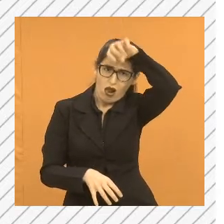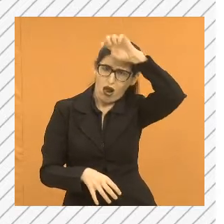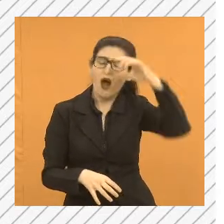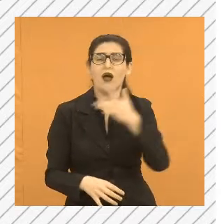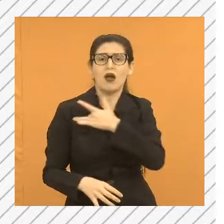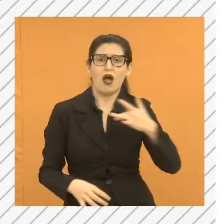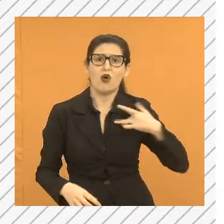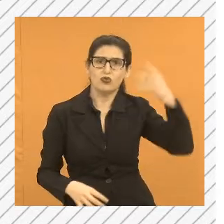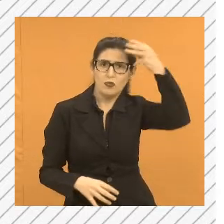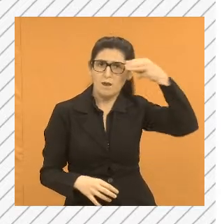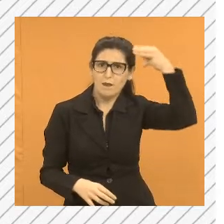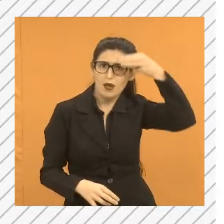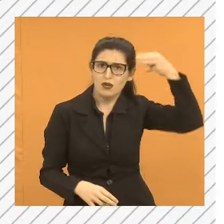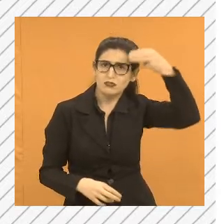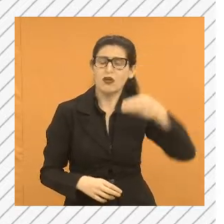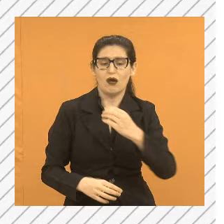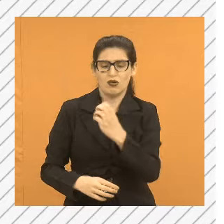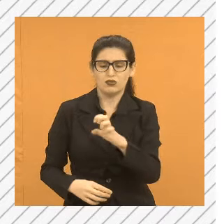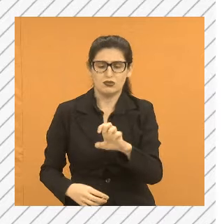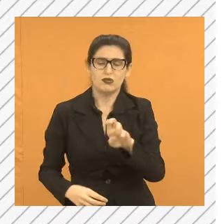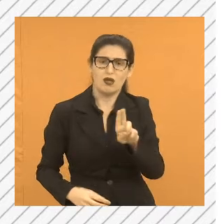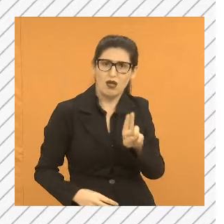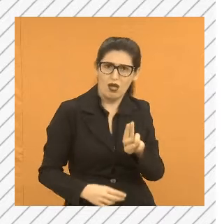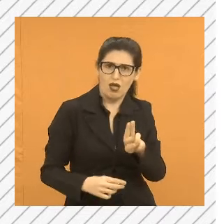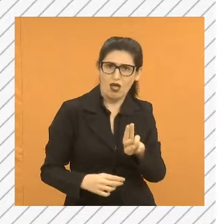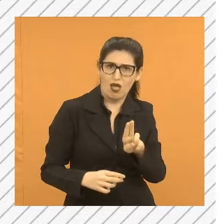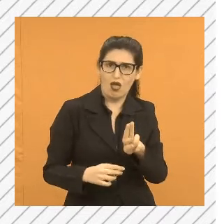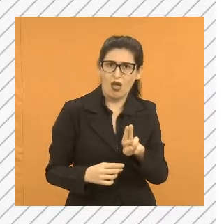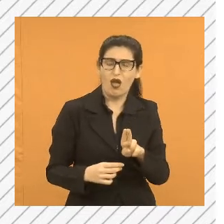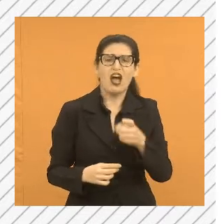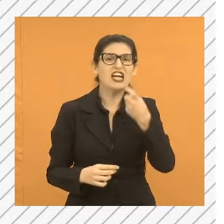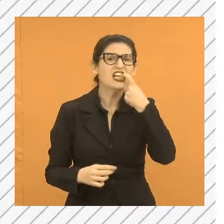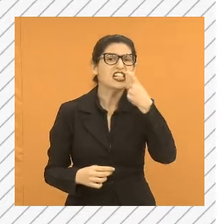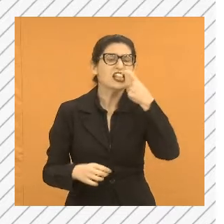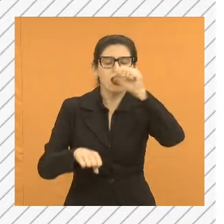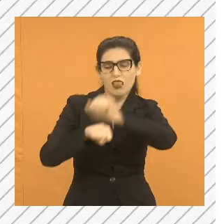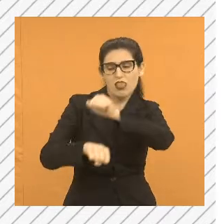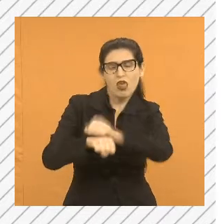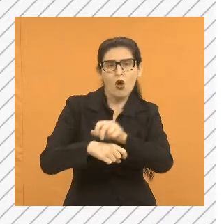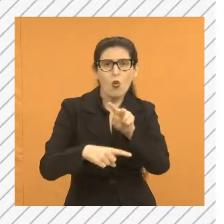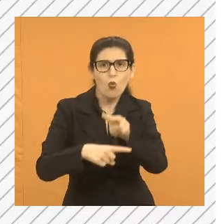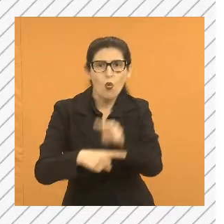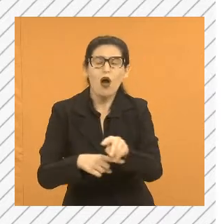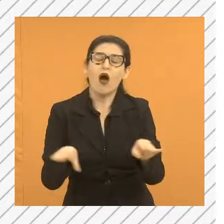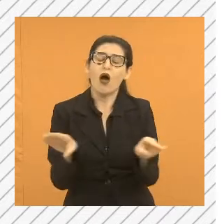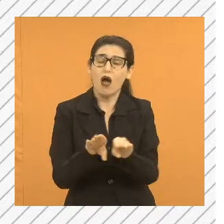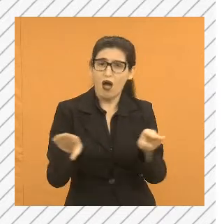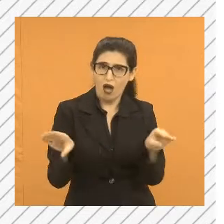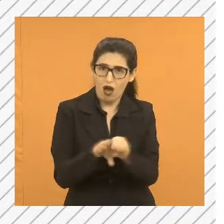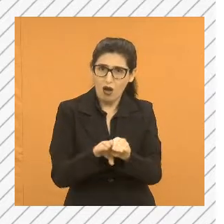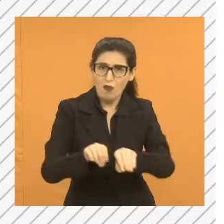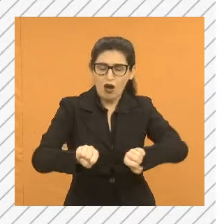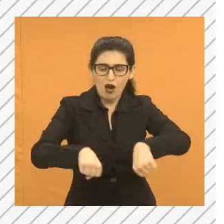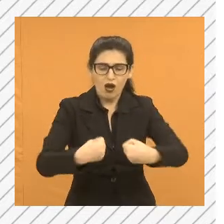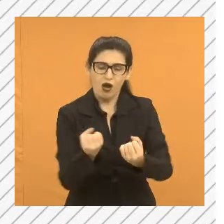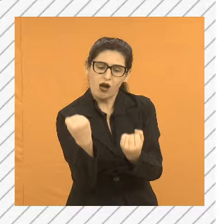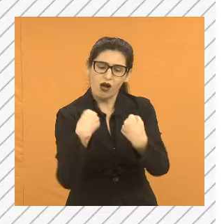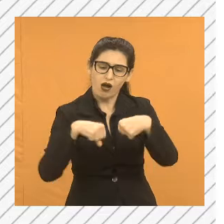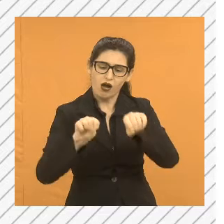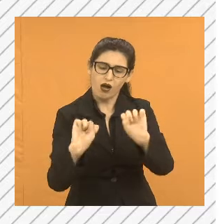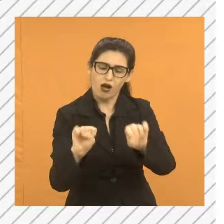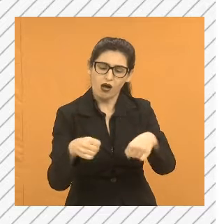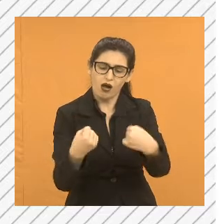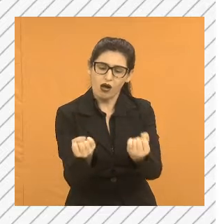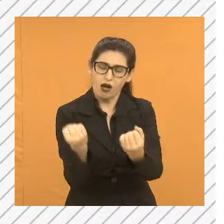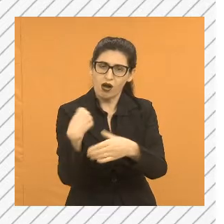mental, o CEL, que é o Centro de Especialidades Odontológicas, o Centro de Reabilitação.